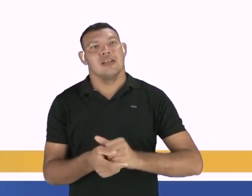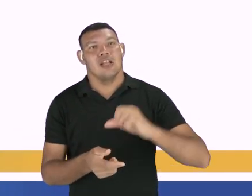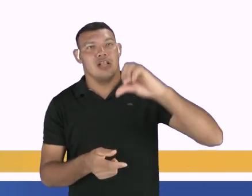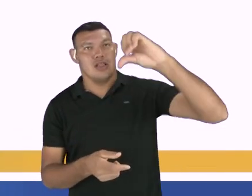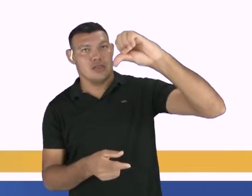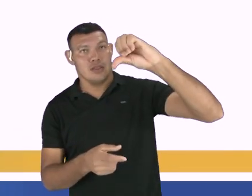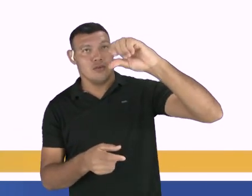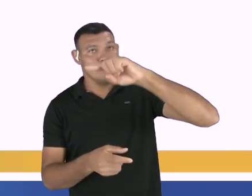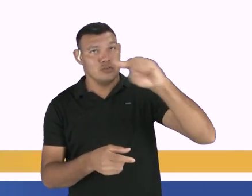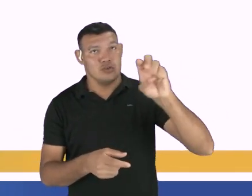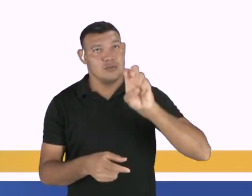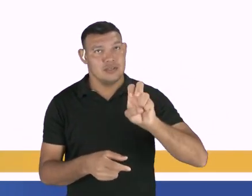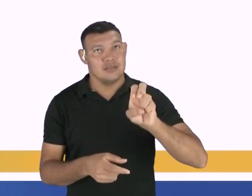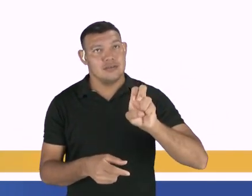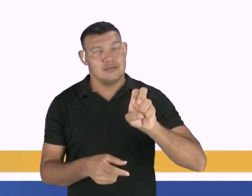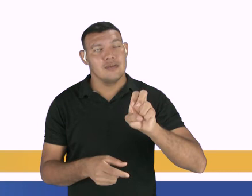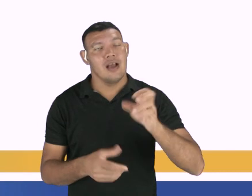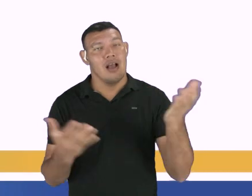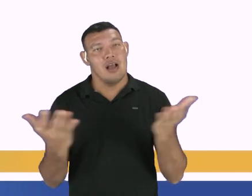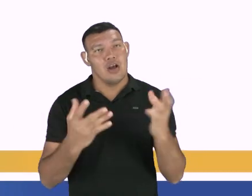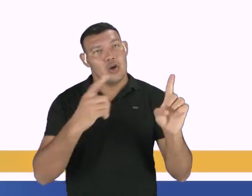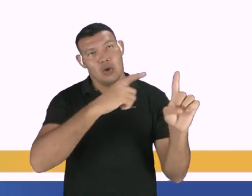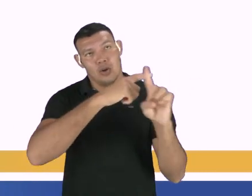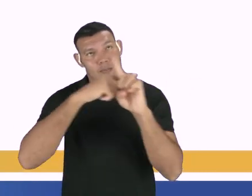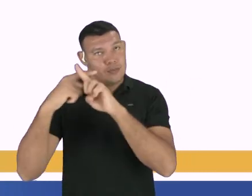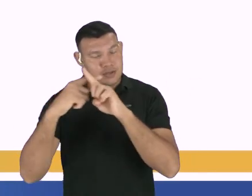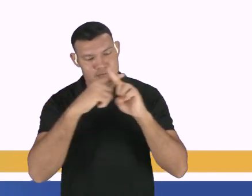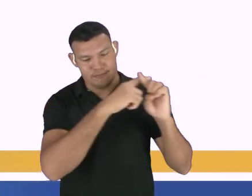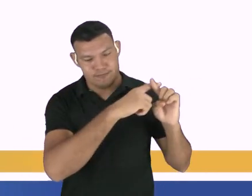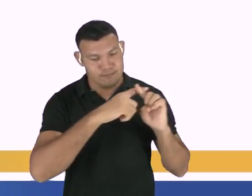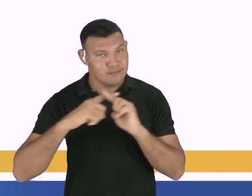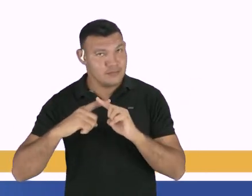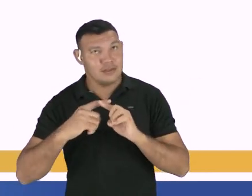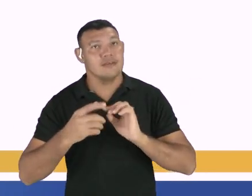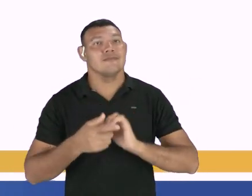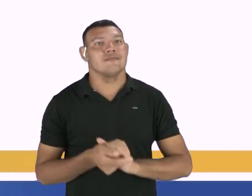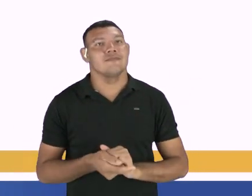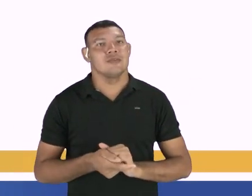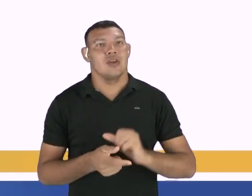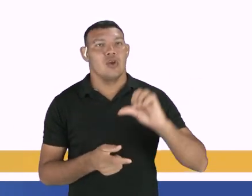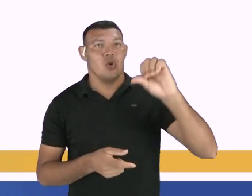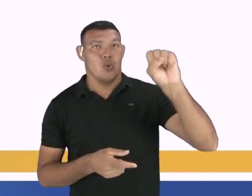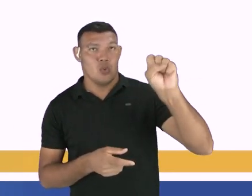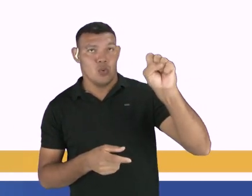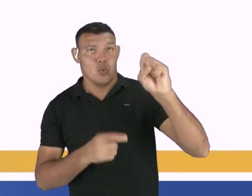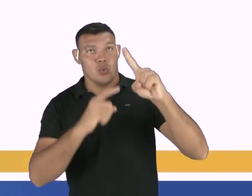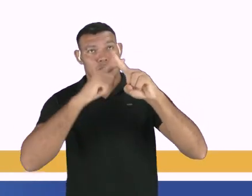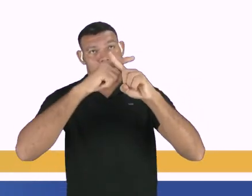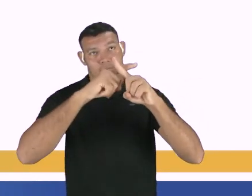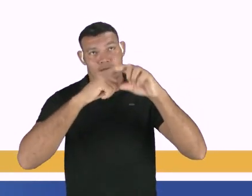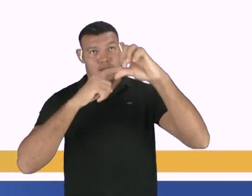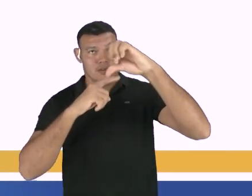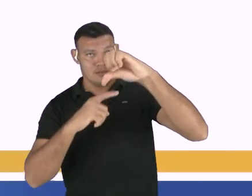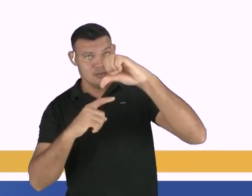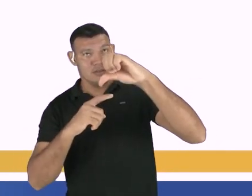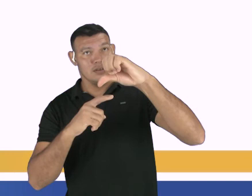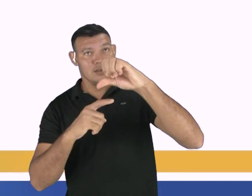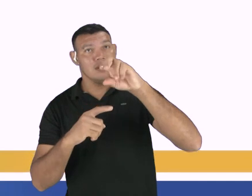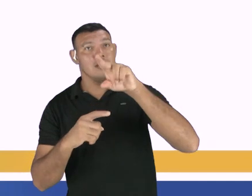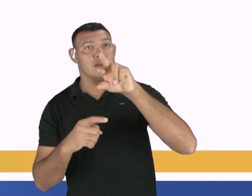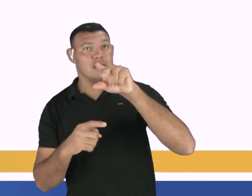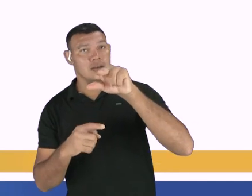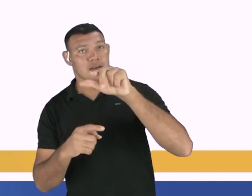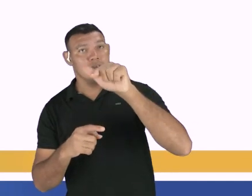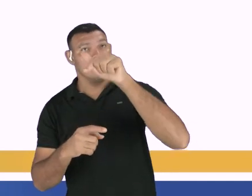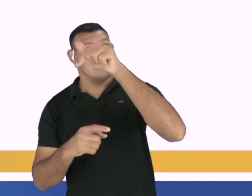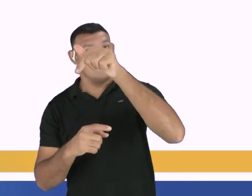a multiplicação normalmente. Multiplicar os numeradores 8 vezes 9, né? Numerador 8 da primeira fração vezes o numerador 9 da